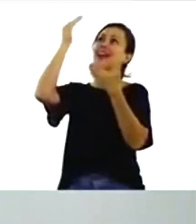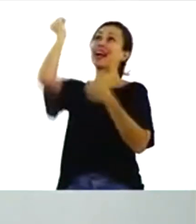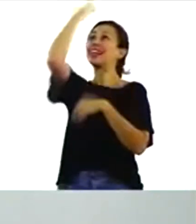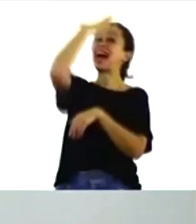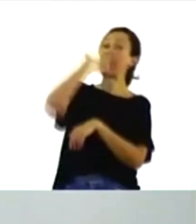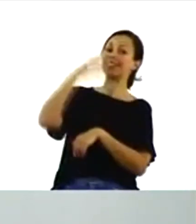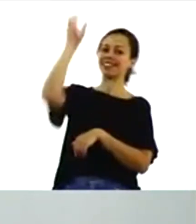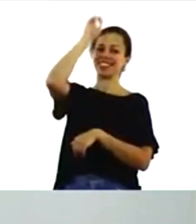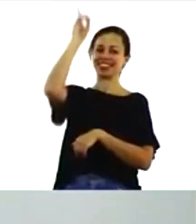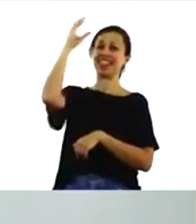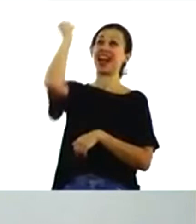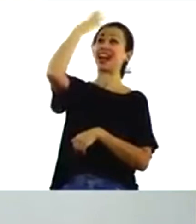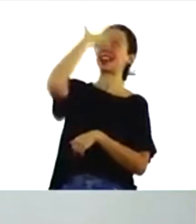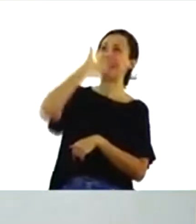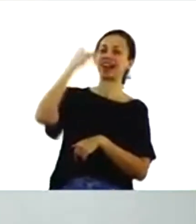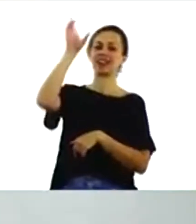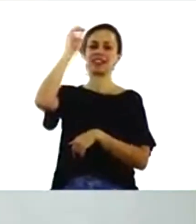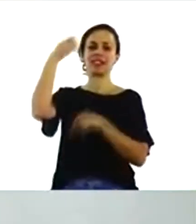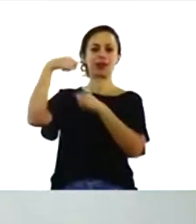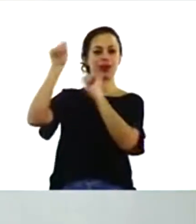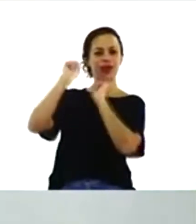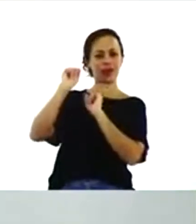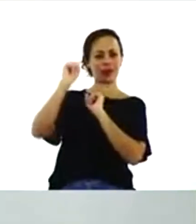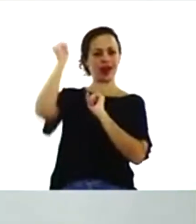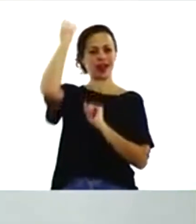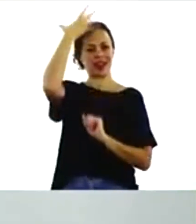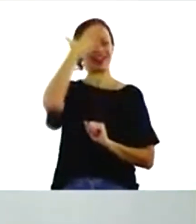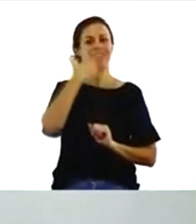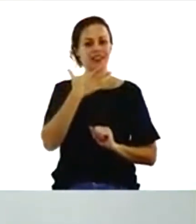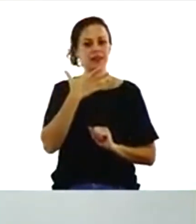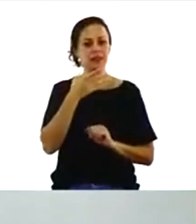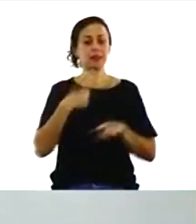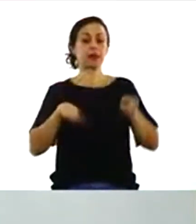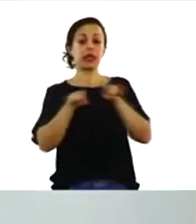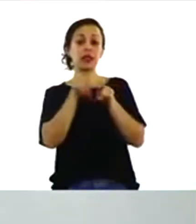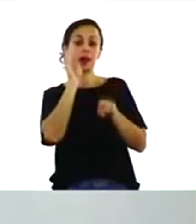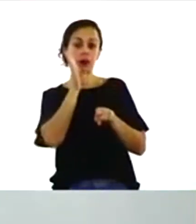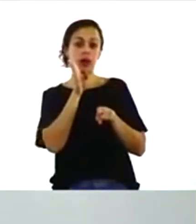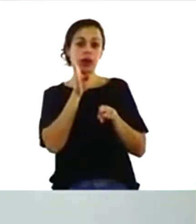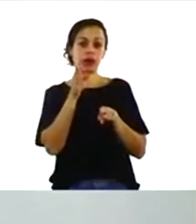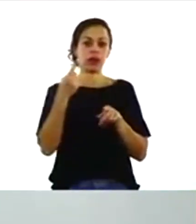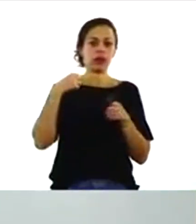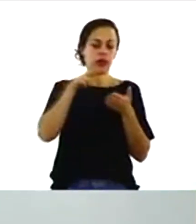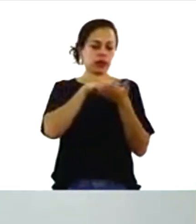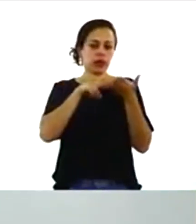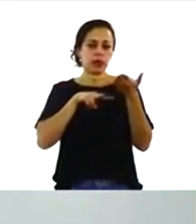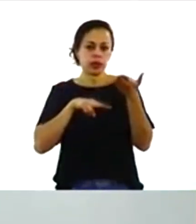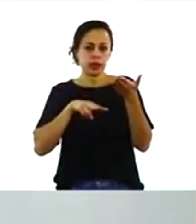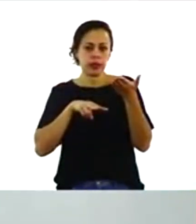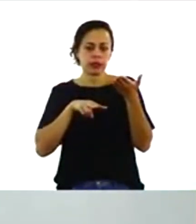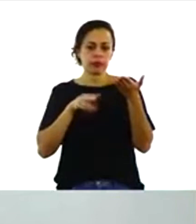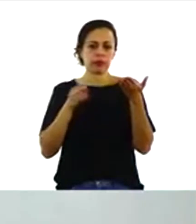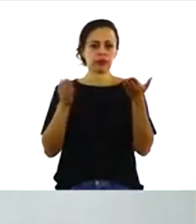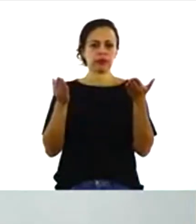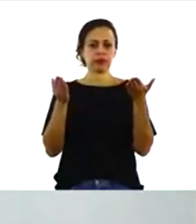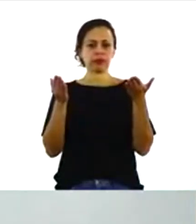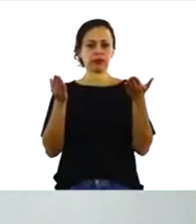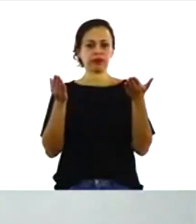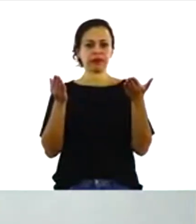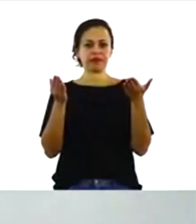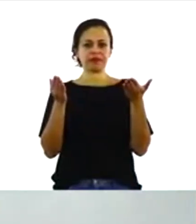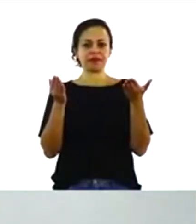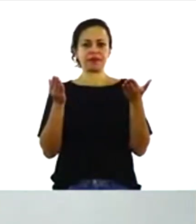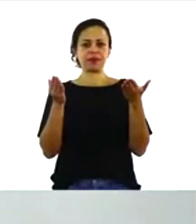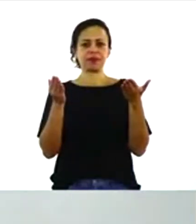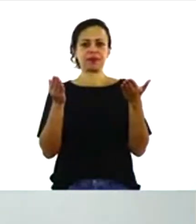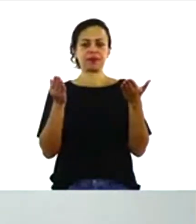nos alcançou. Então note bem, o nosso texto está entre o que Deus fez por nós em termos de escolha eterna, e